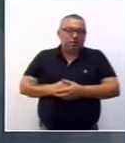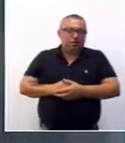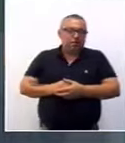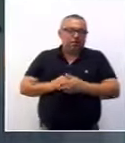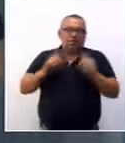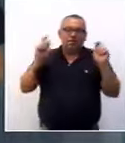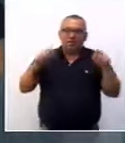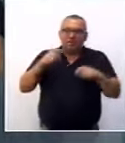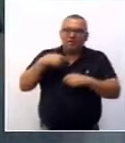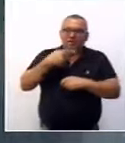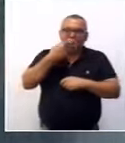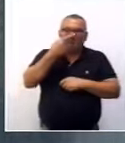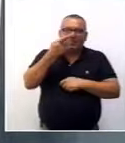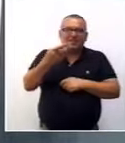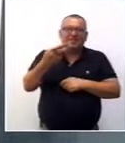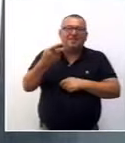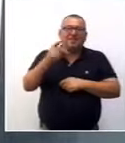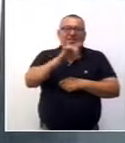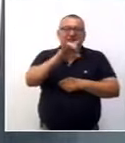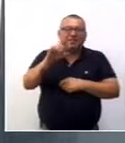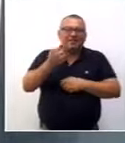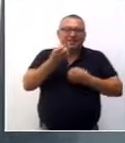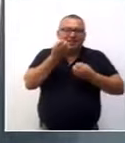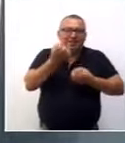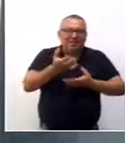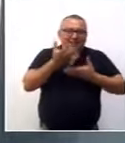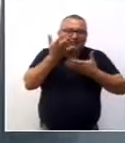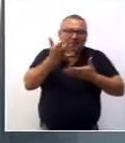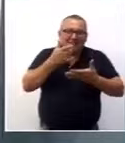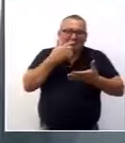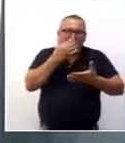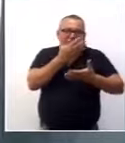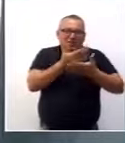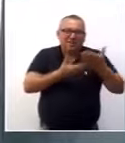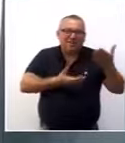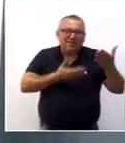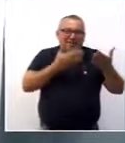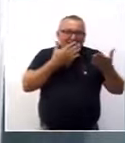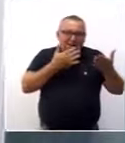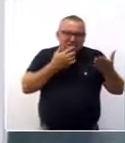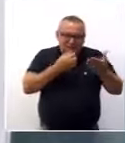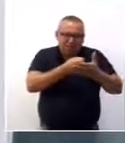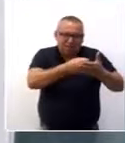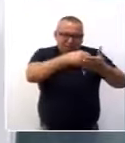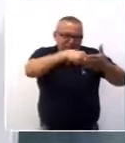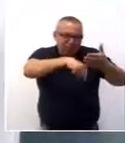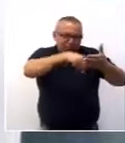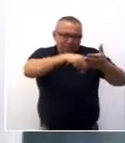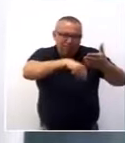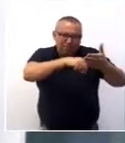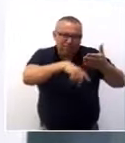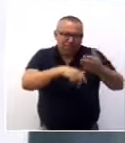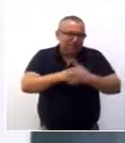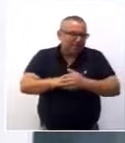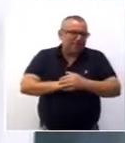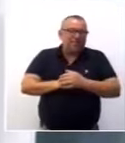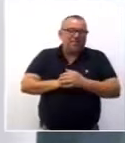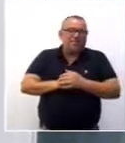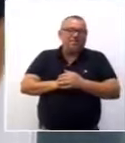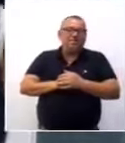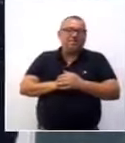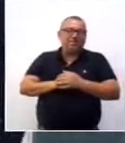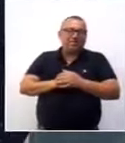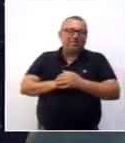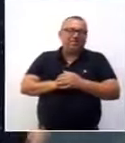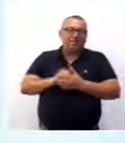Podemos dizer que em cada poema há uma gota de sangue? Óbvio, né? Pode passar, por favor?